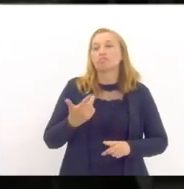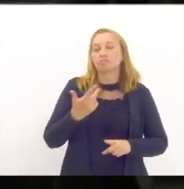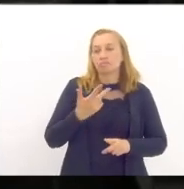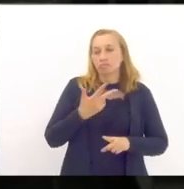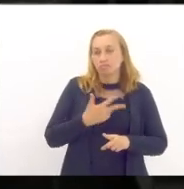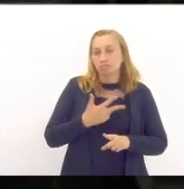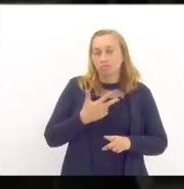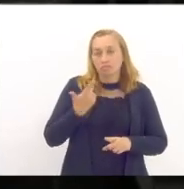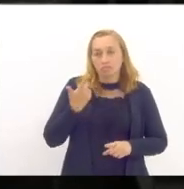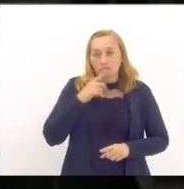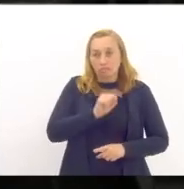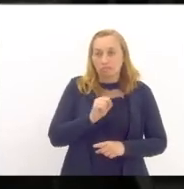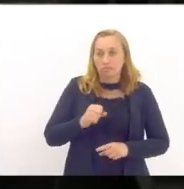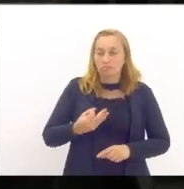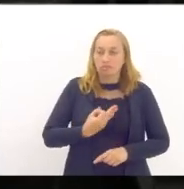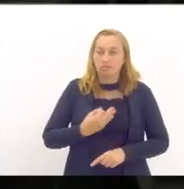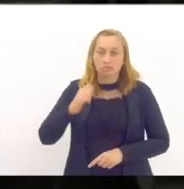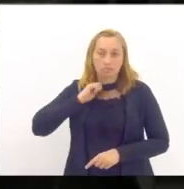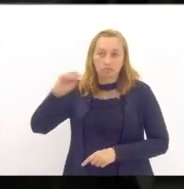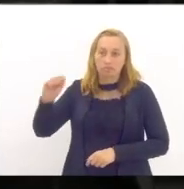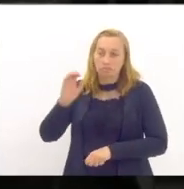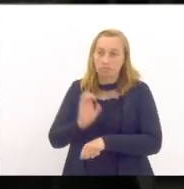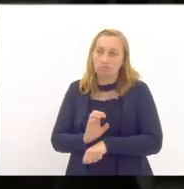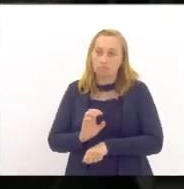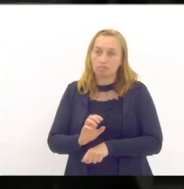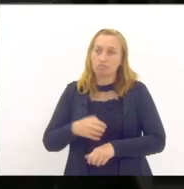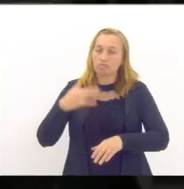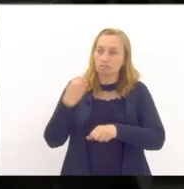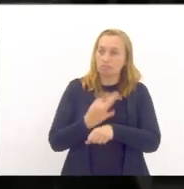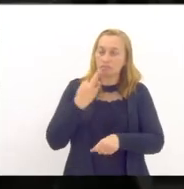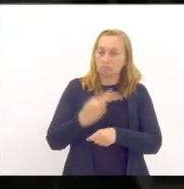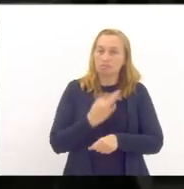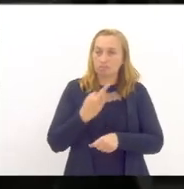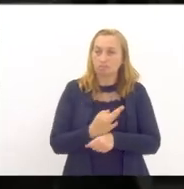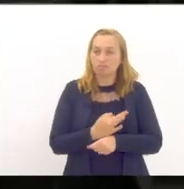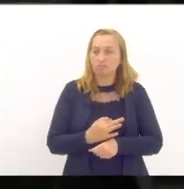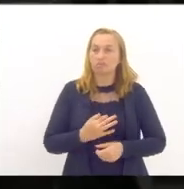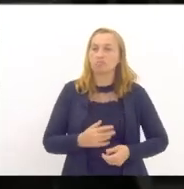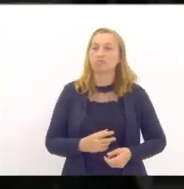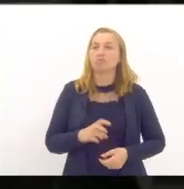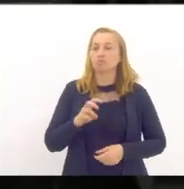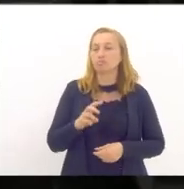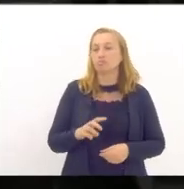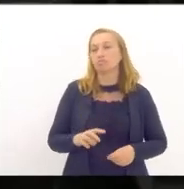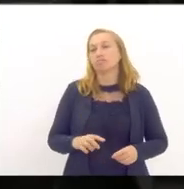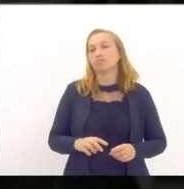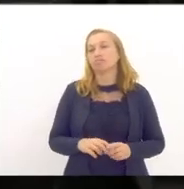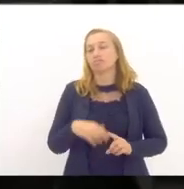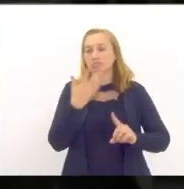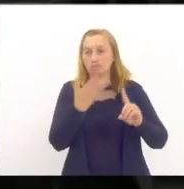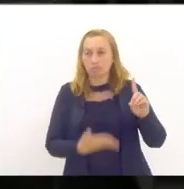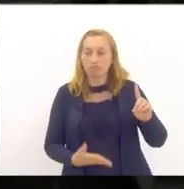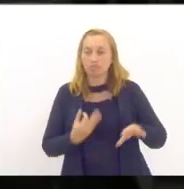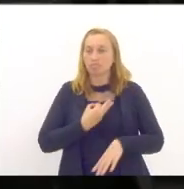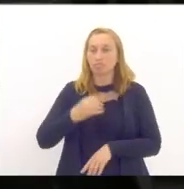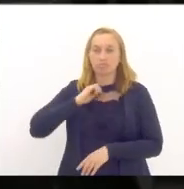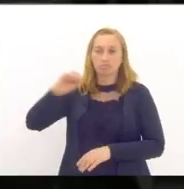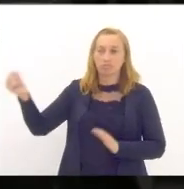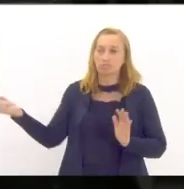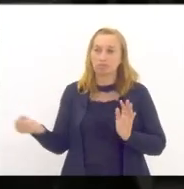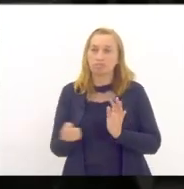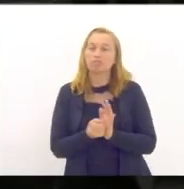Estado. Nós existimos, nós resistimos. Além desses simbolismos, essa medalha me marca